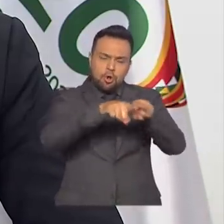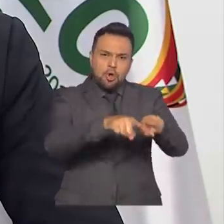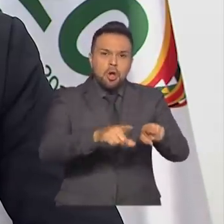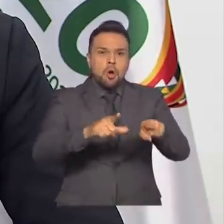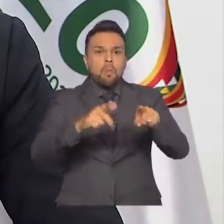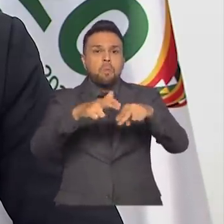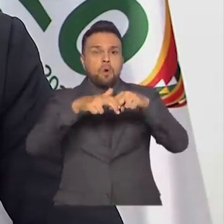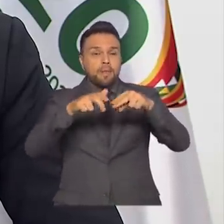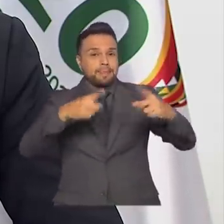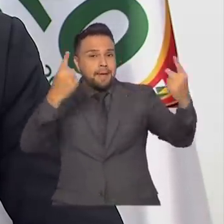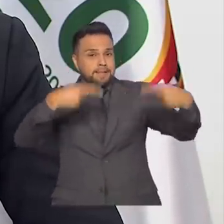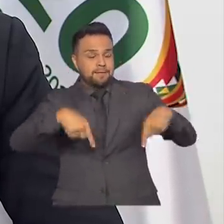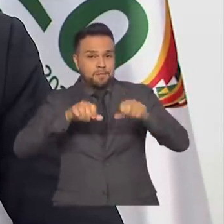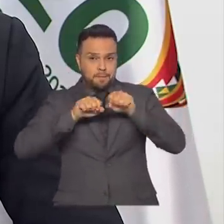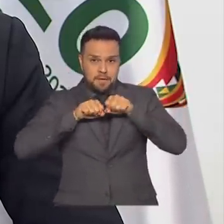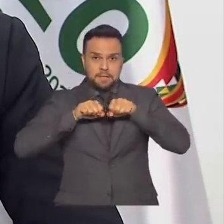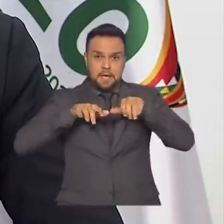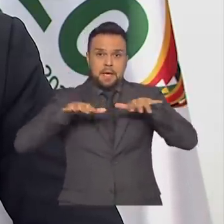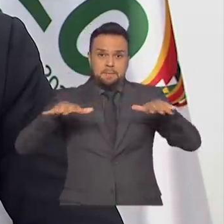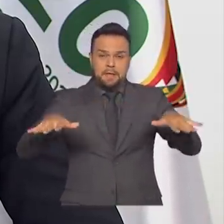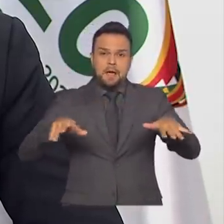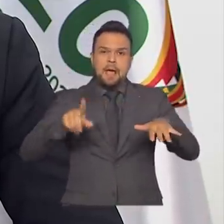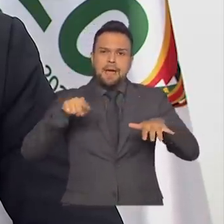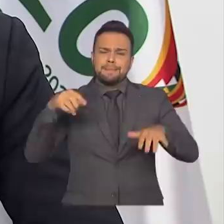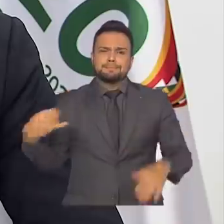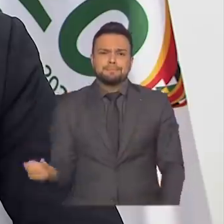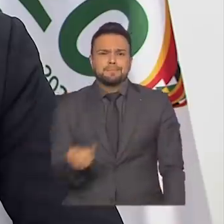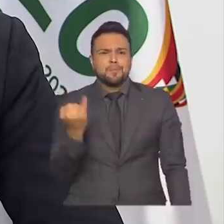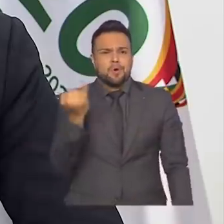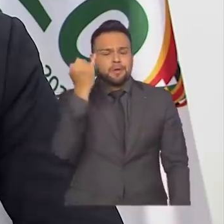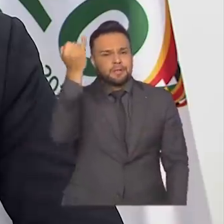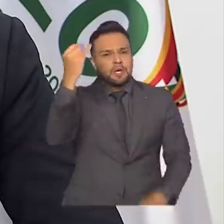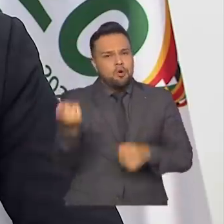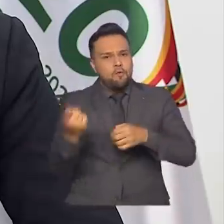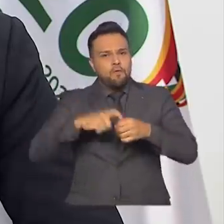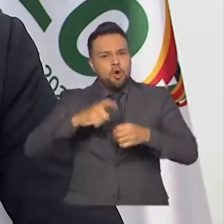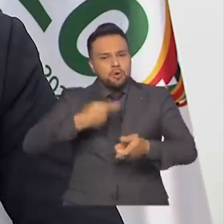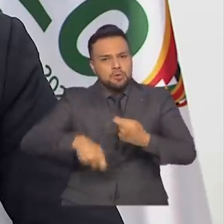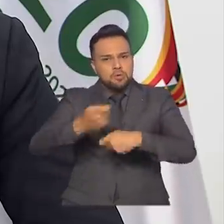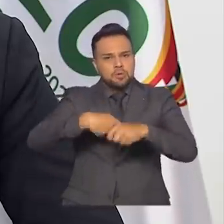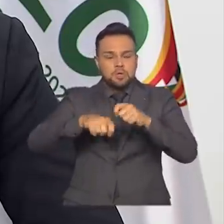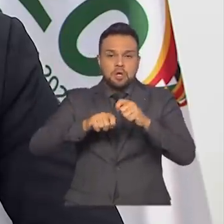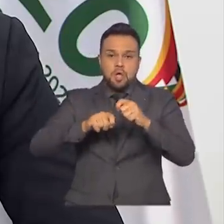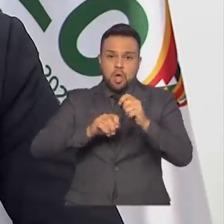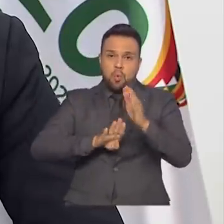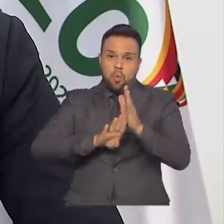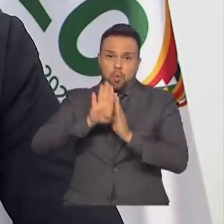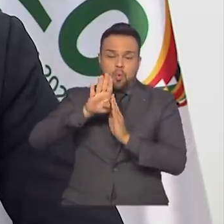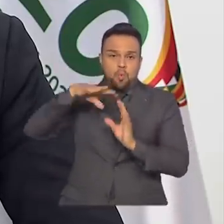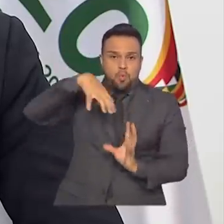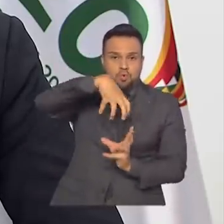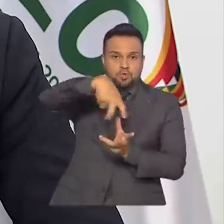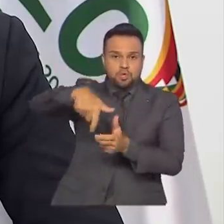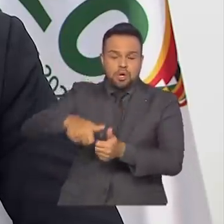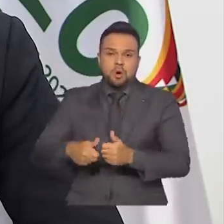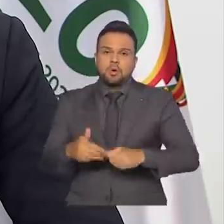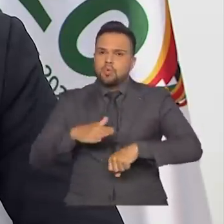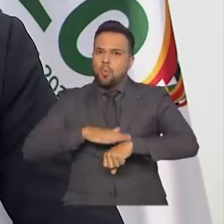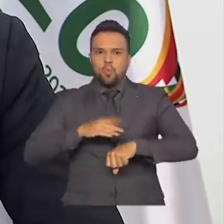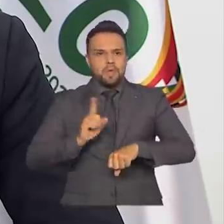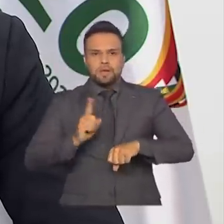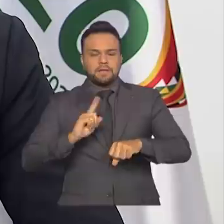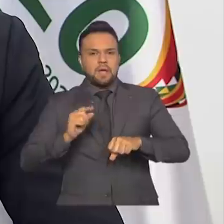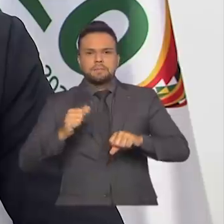da pandemia será, mais uma vez, fundamental para a recuperação econômica mundial. Não há tempo a